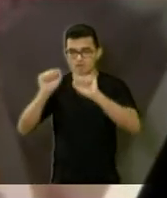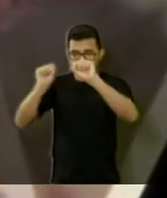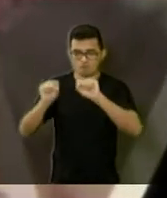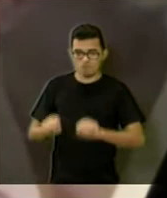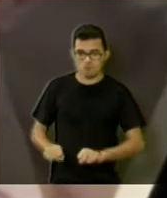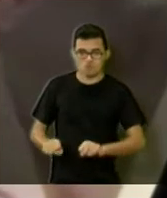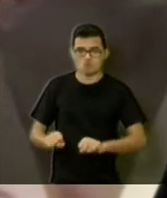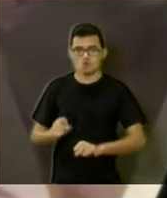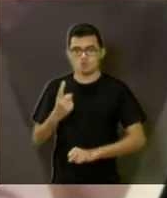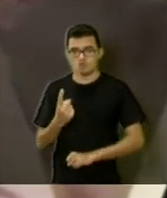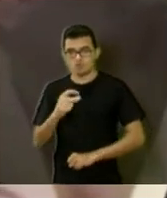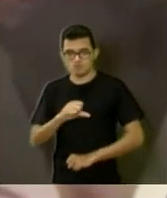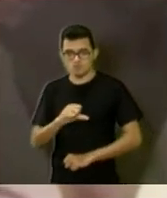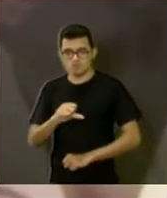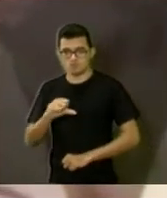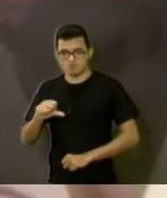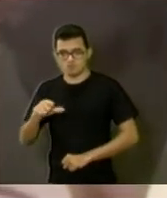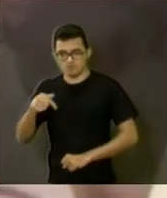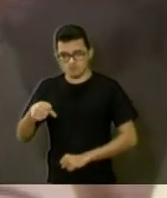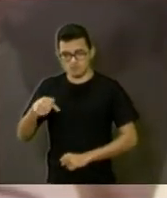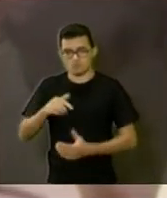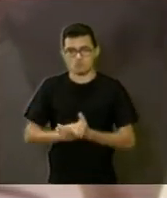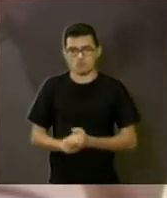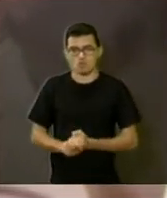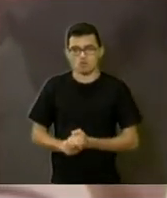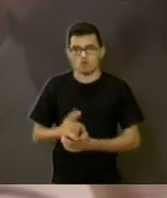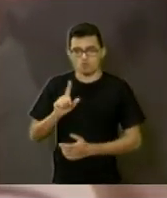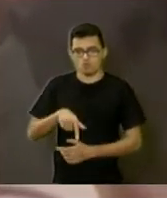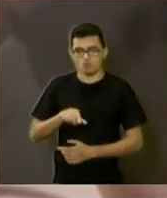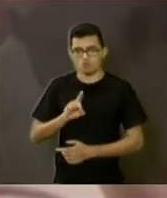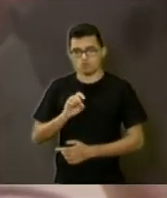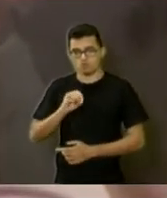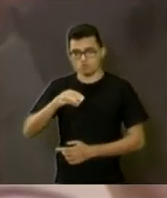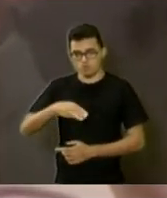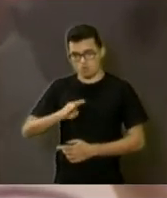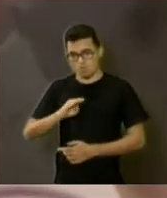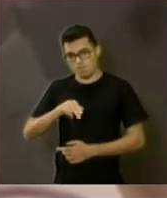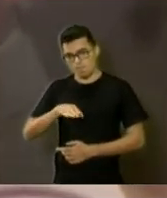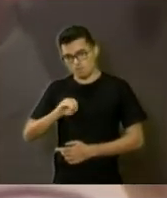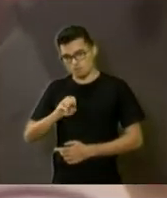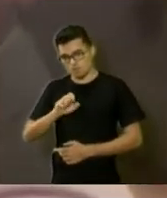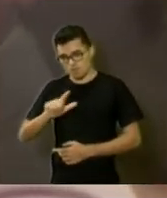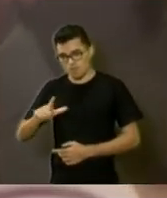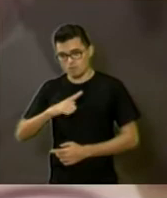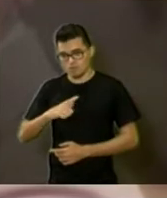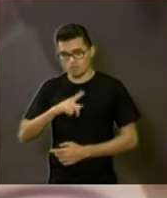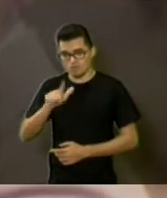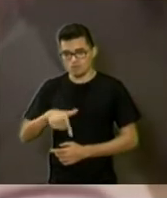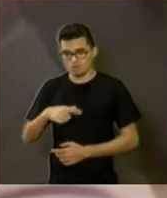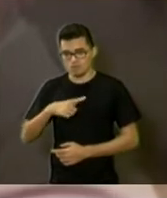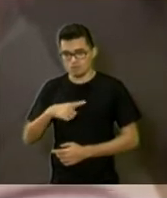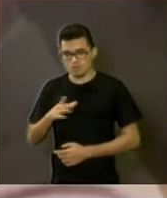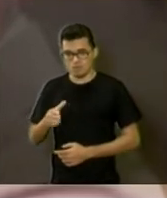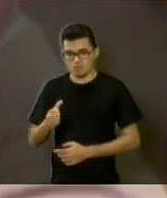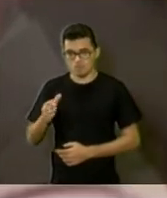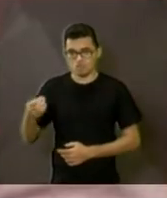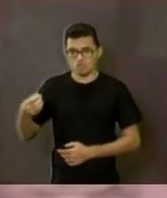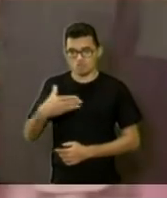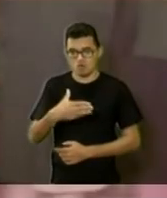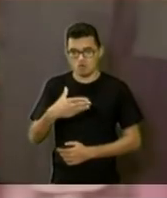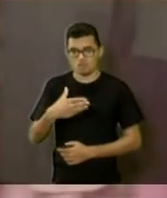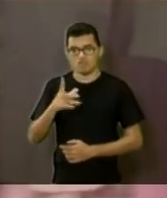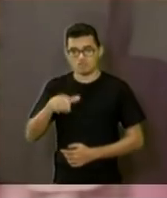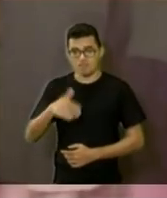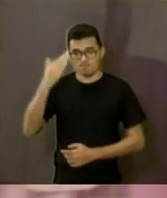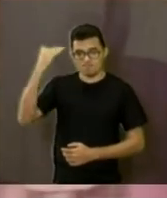1997. Foi no Dom Manuel que surgiu o consagrado peixe à moda da casa, que tornou famosa a cozinha do